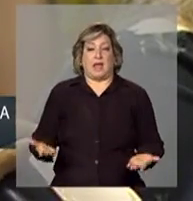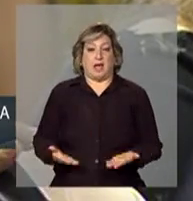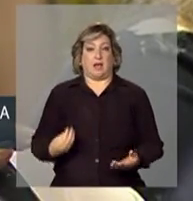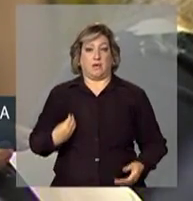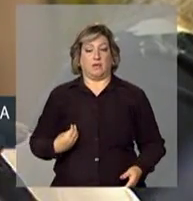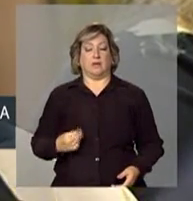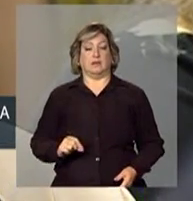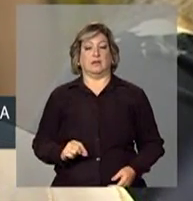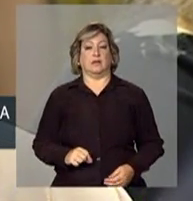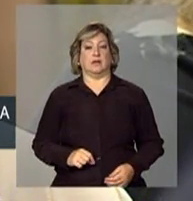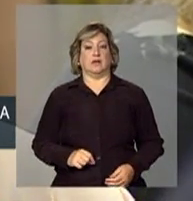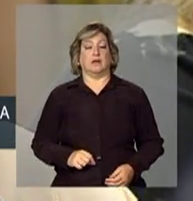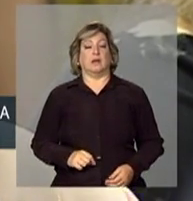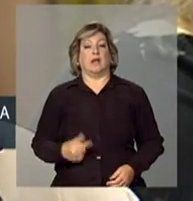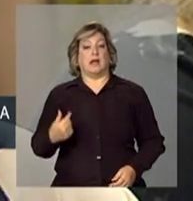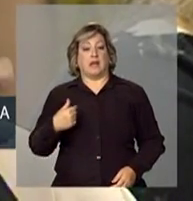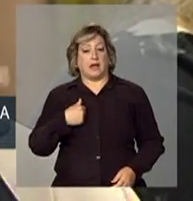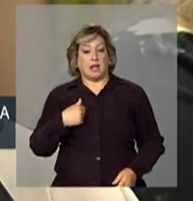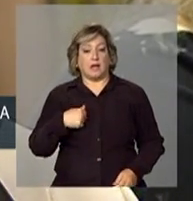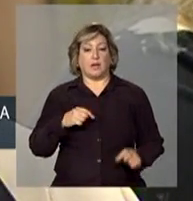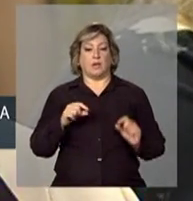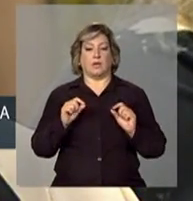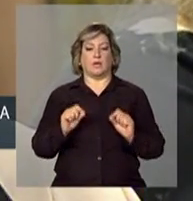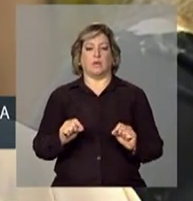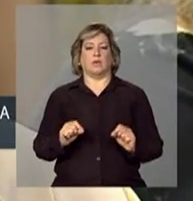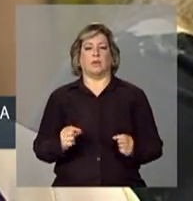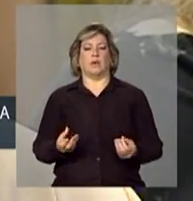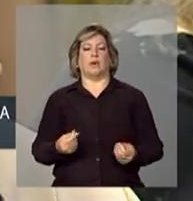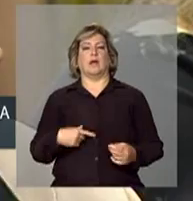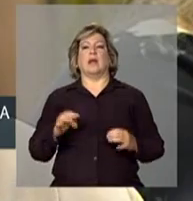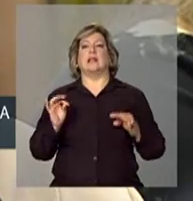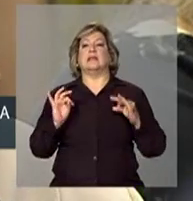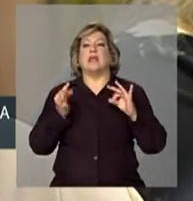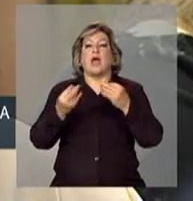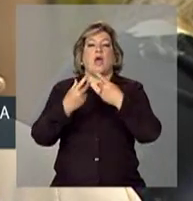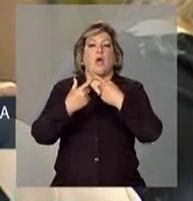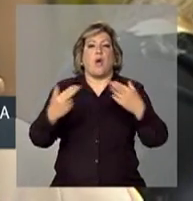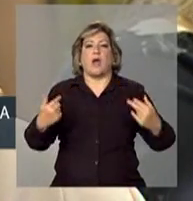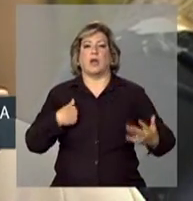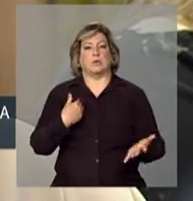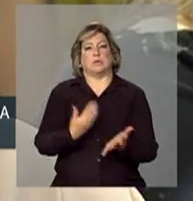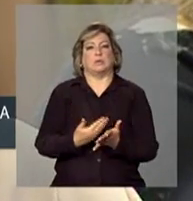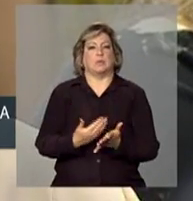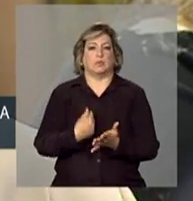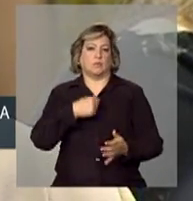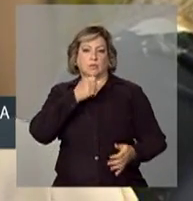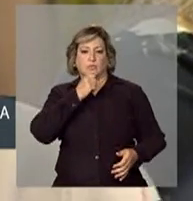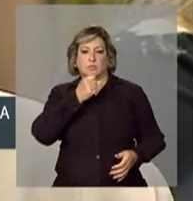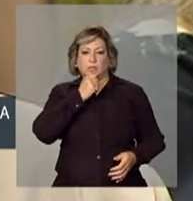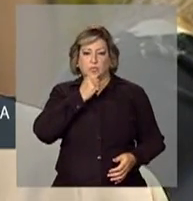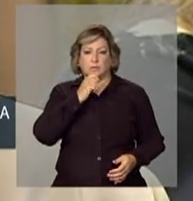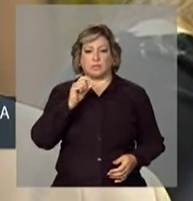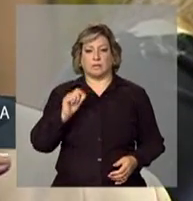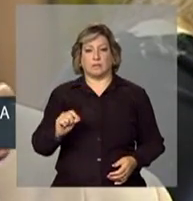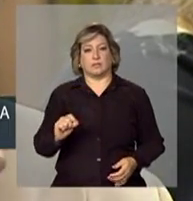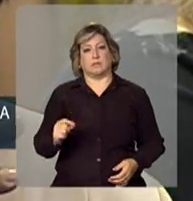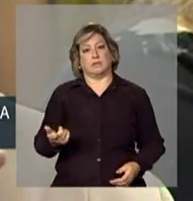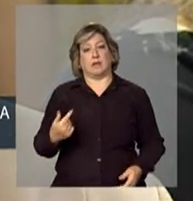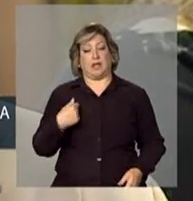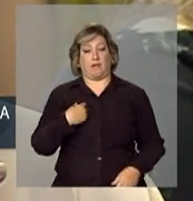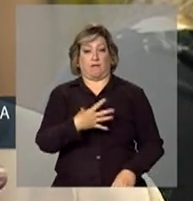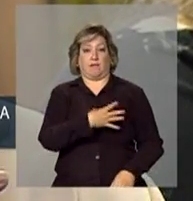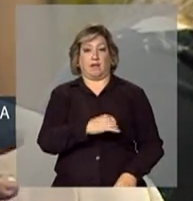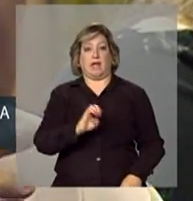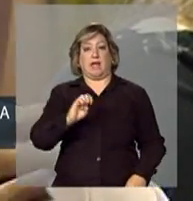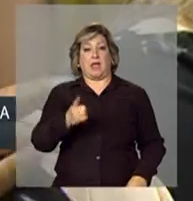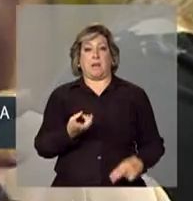nessa... A única coisa... Eu sou muito burra para tecnologicamente, não pude estudar. Lógico, filho de ex-preso político, doutora, a